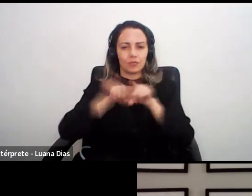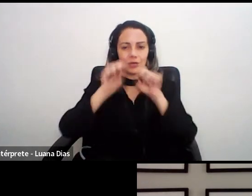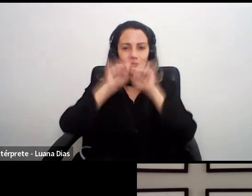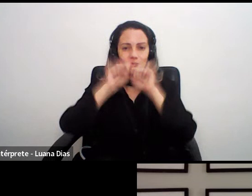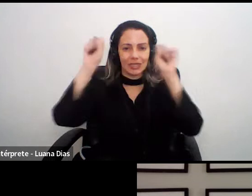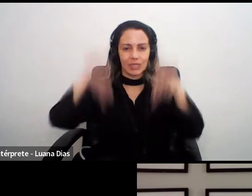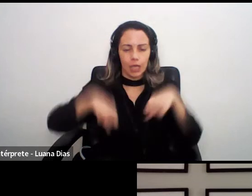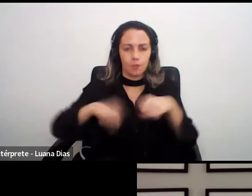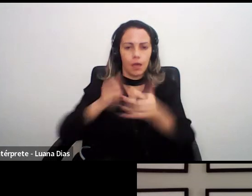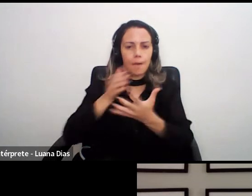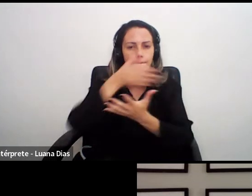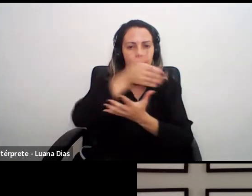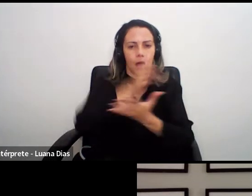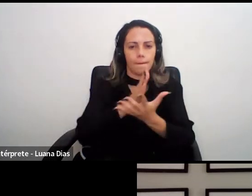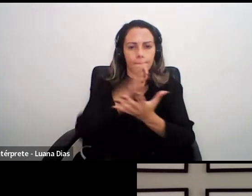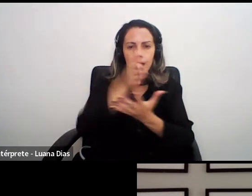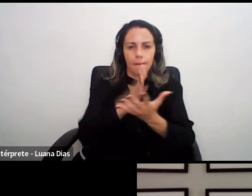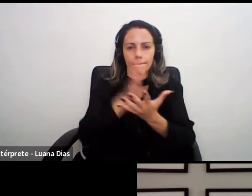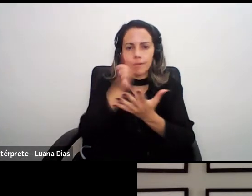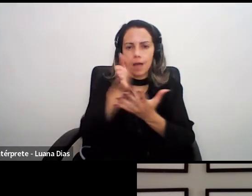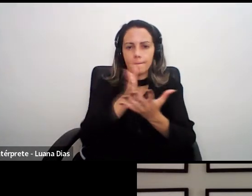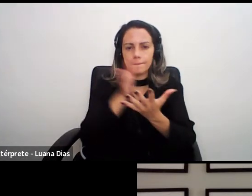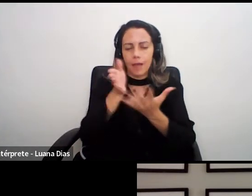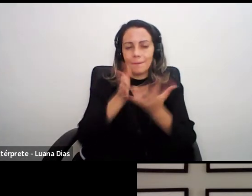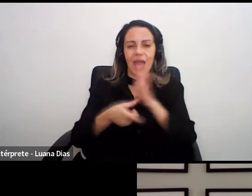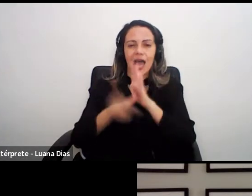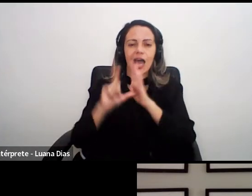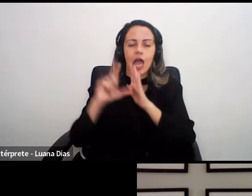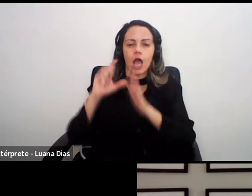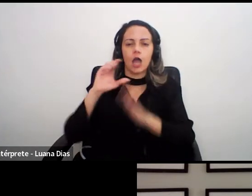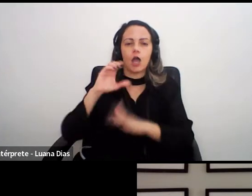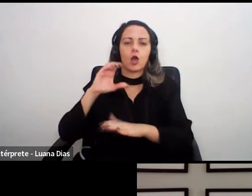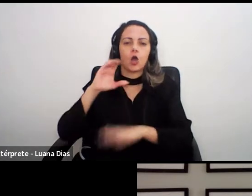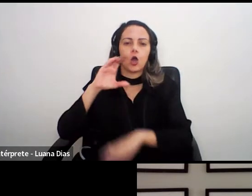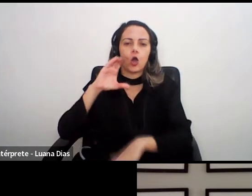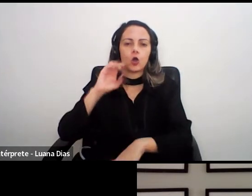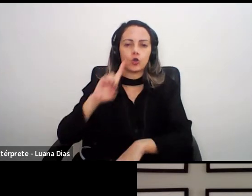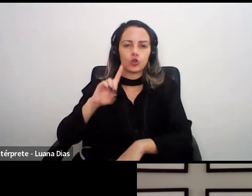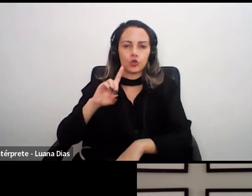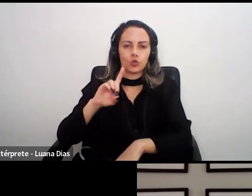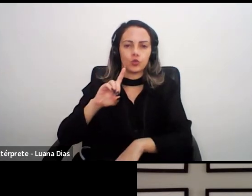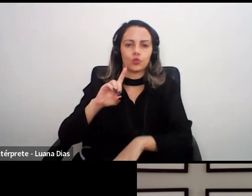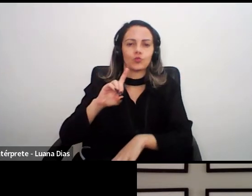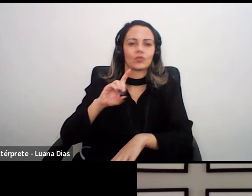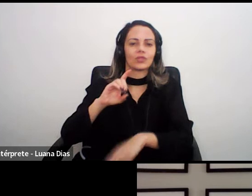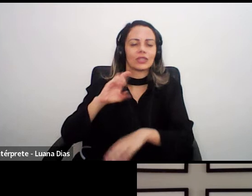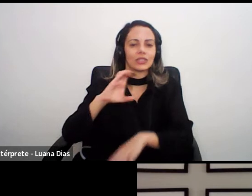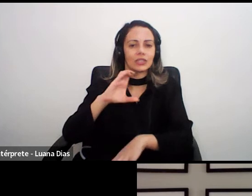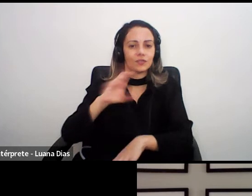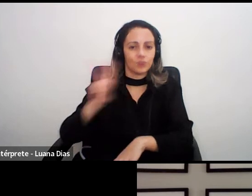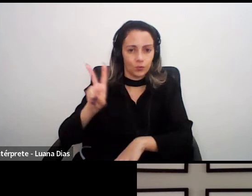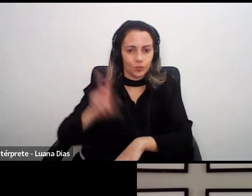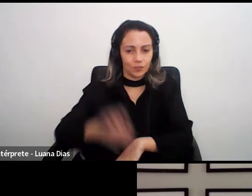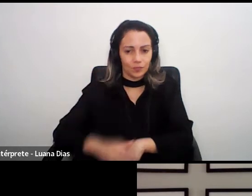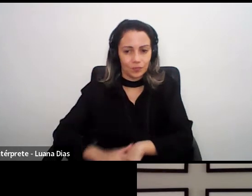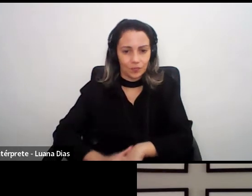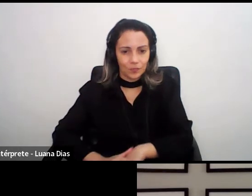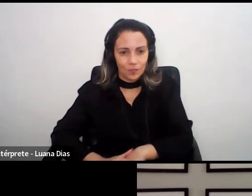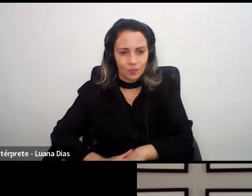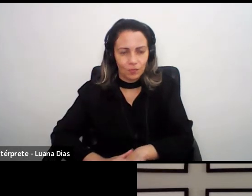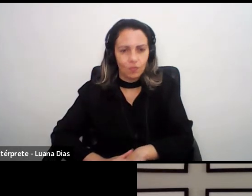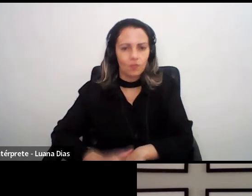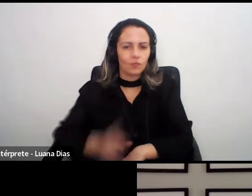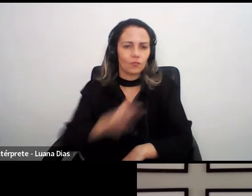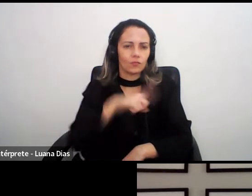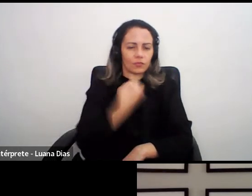multiportas. Isso é antes do Código de Processo Civil. Com o Código de Processo Civil novo e a lei de mediação, a gente